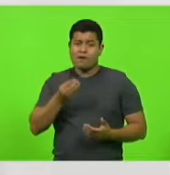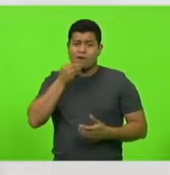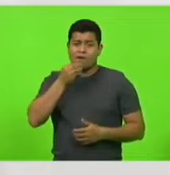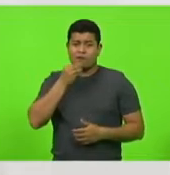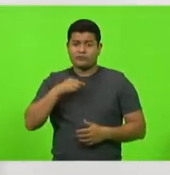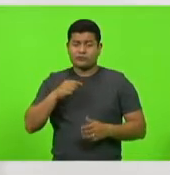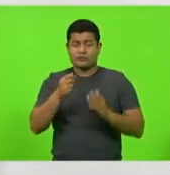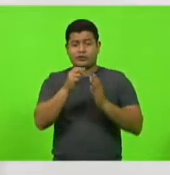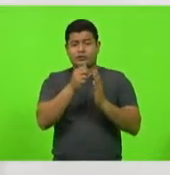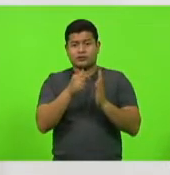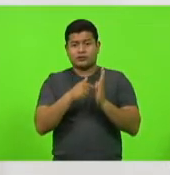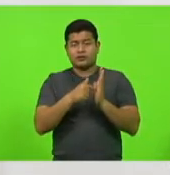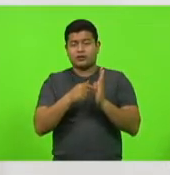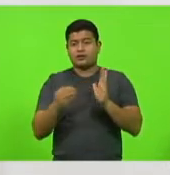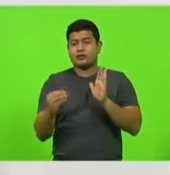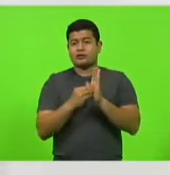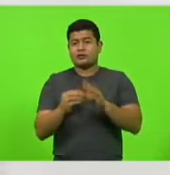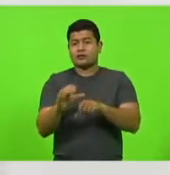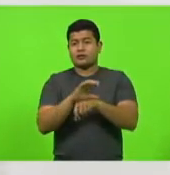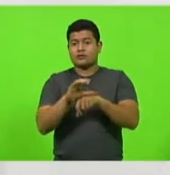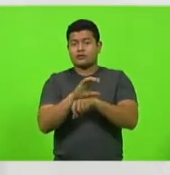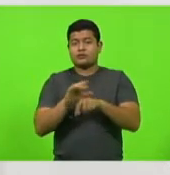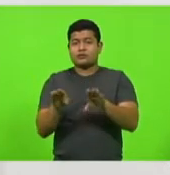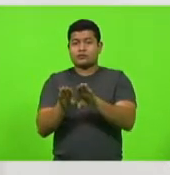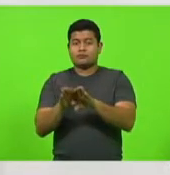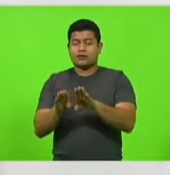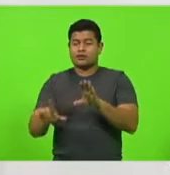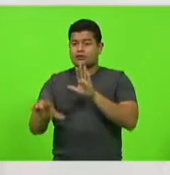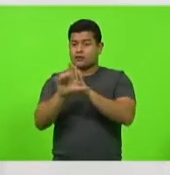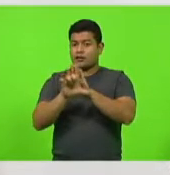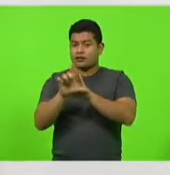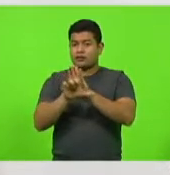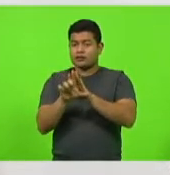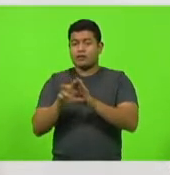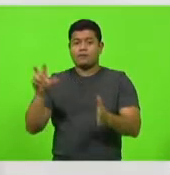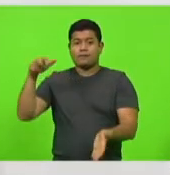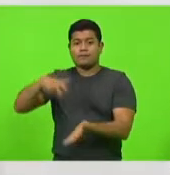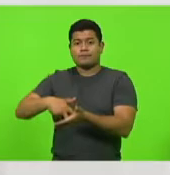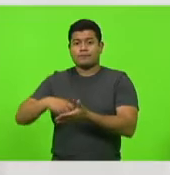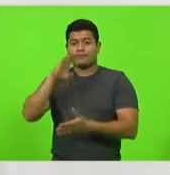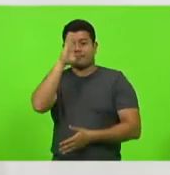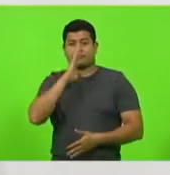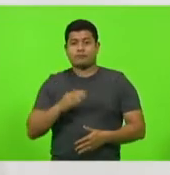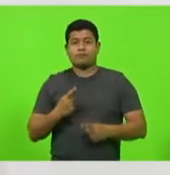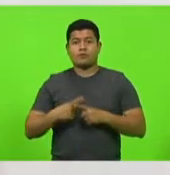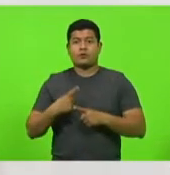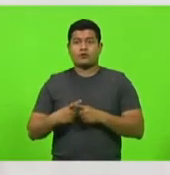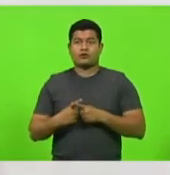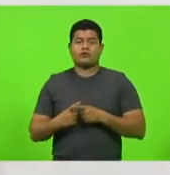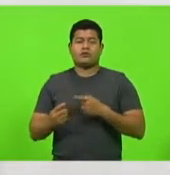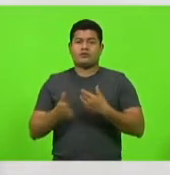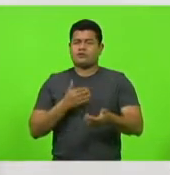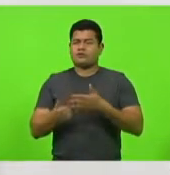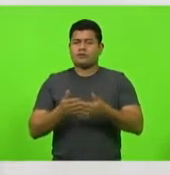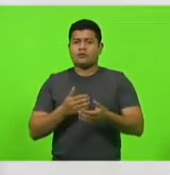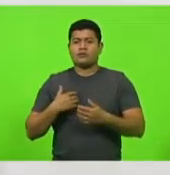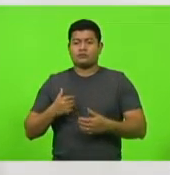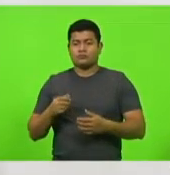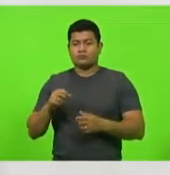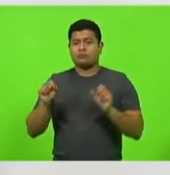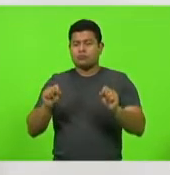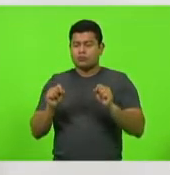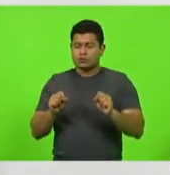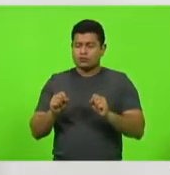Constituição e na legislação penal brasileira, pois qualquer um, até jornalista, é capaz de